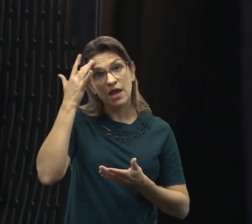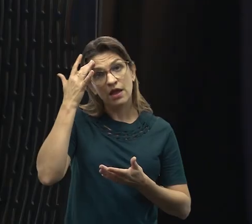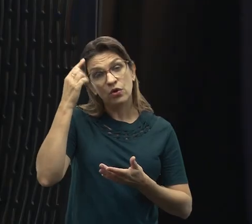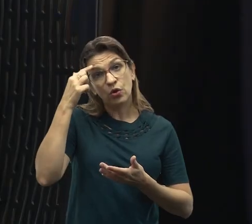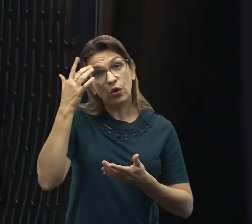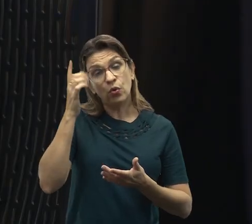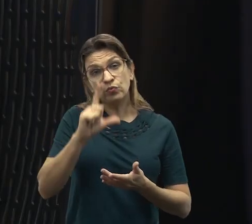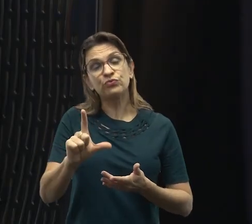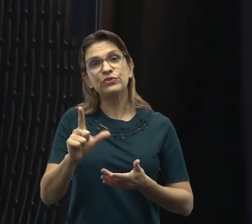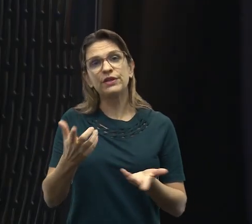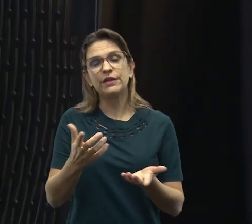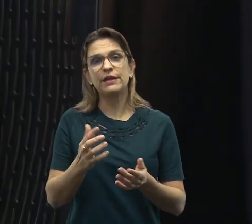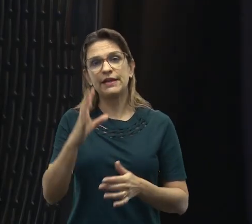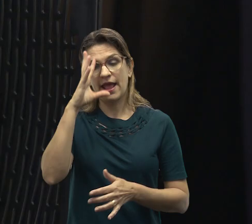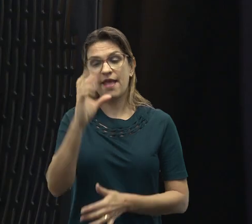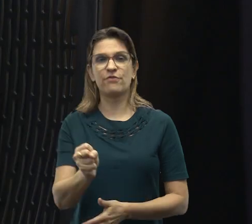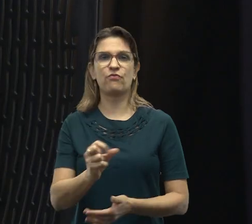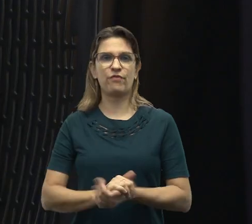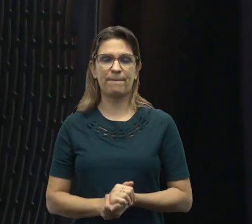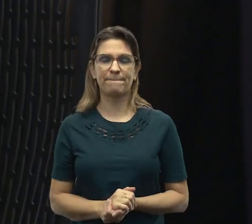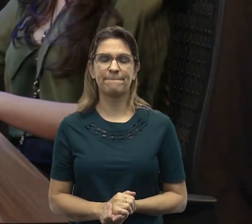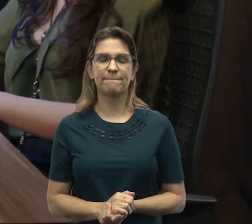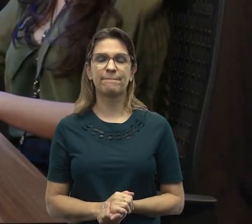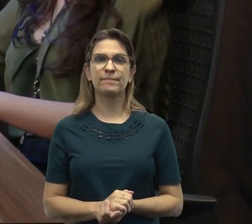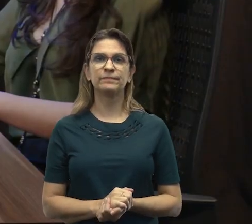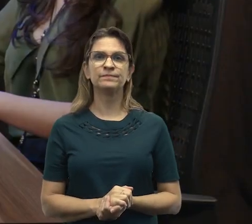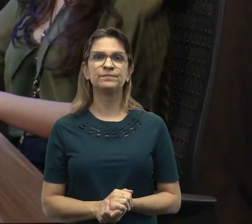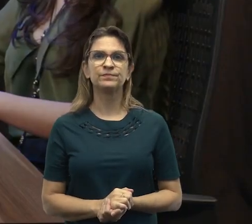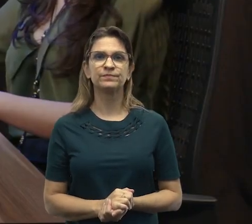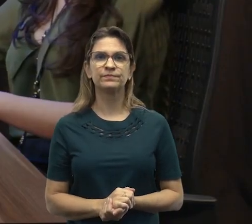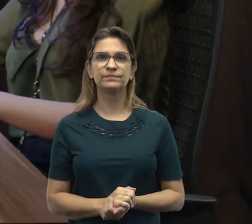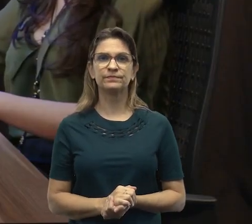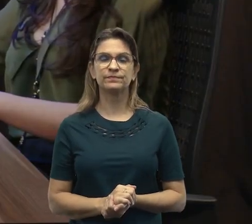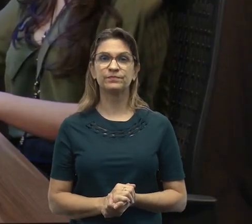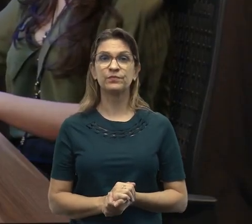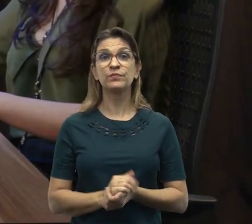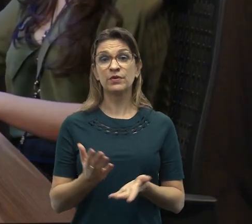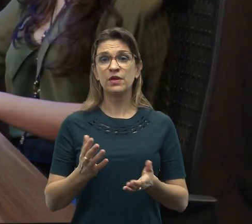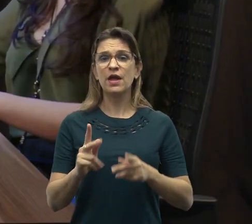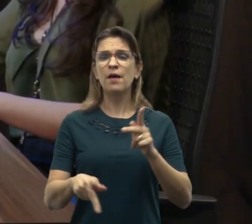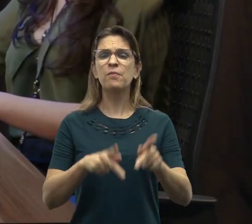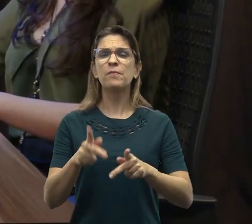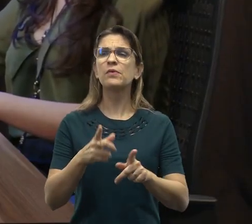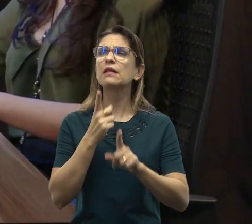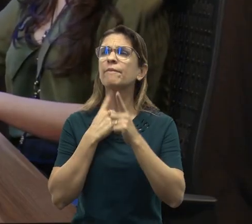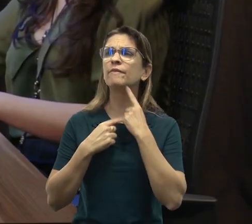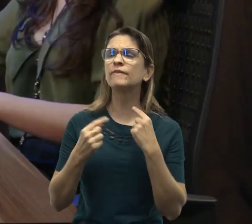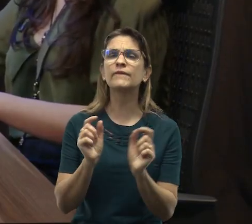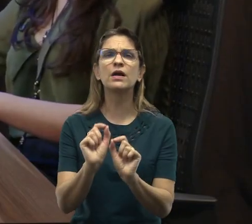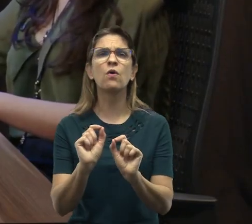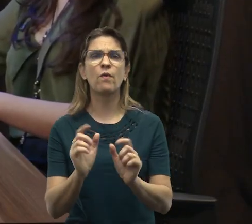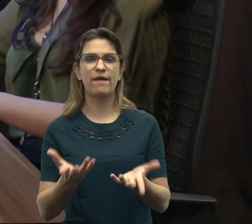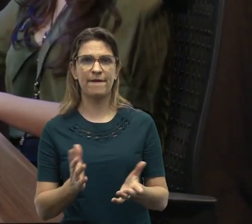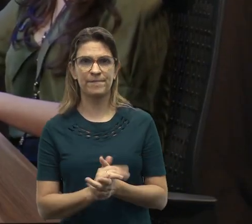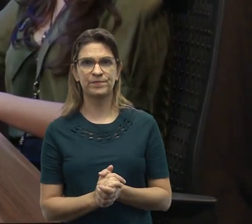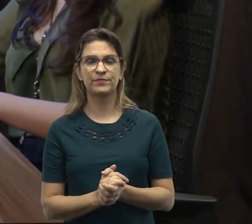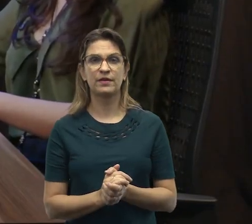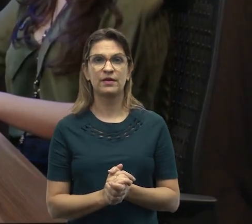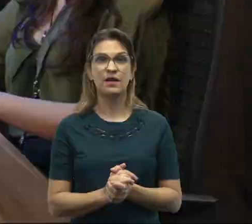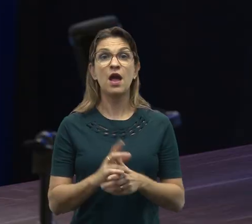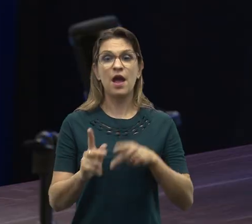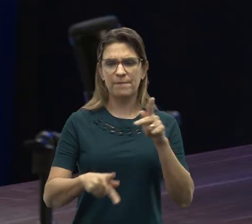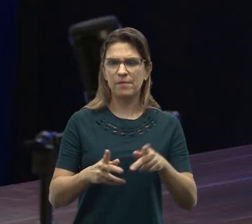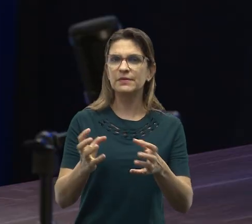O que a população ela pode esperar desse trabalho, doutor Lívio? Olha, a população ela quer uma tarifa baixa e quer andar num